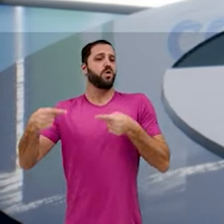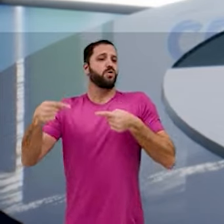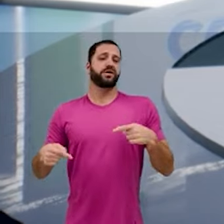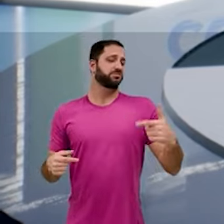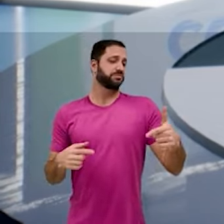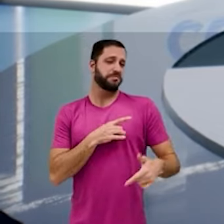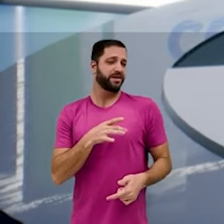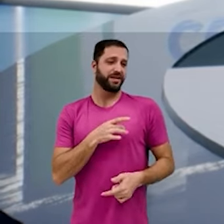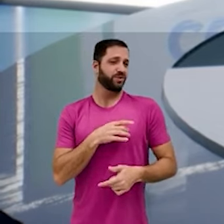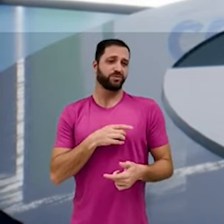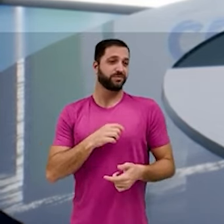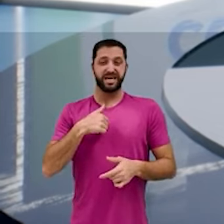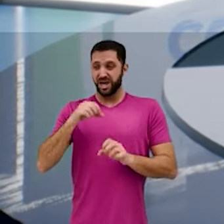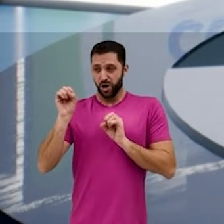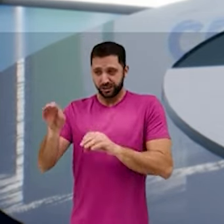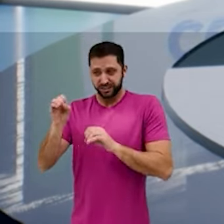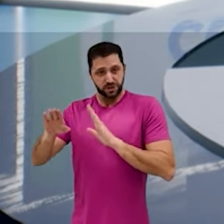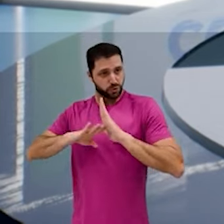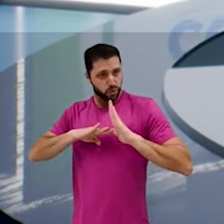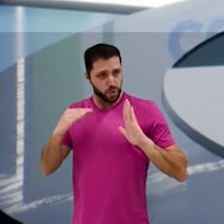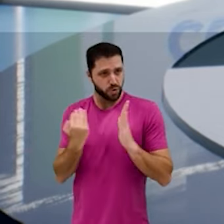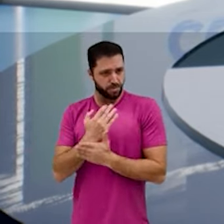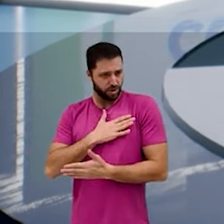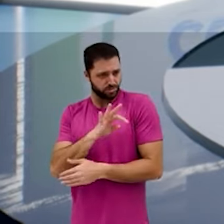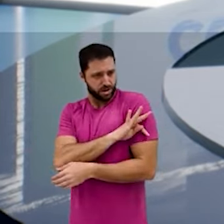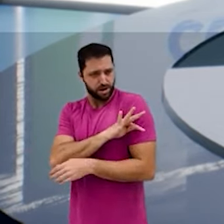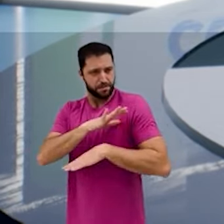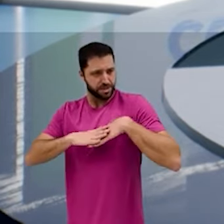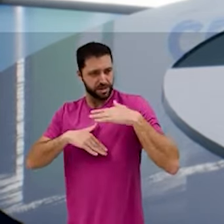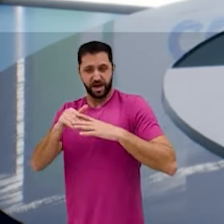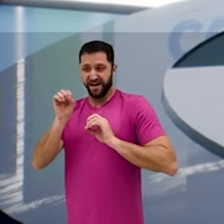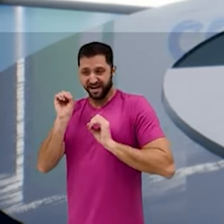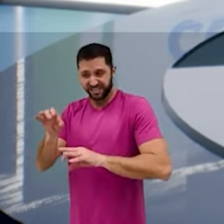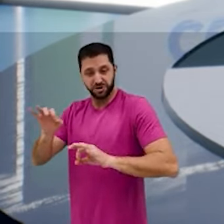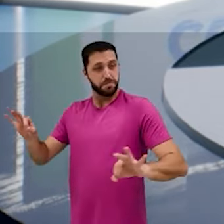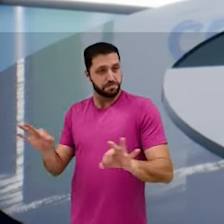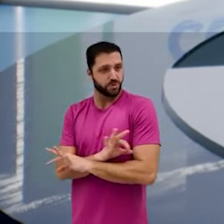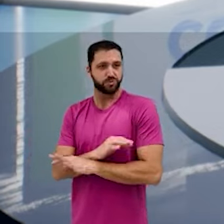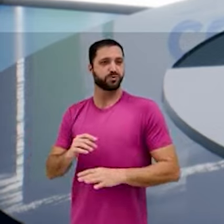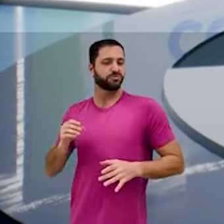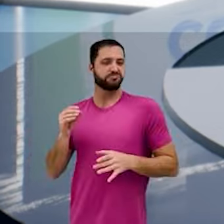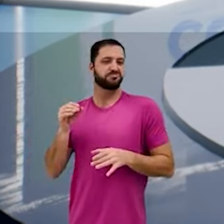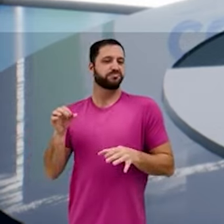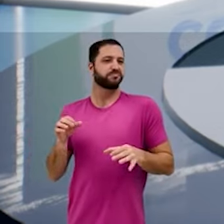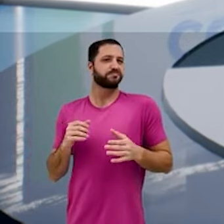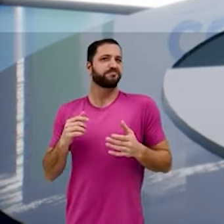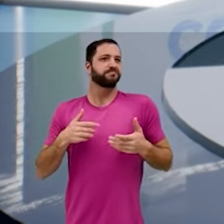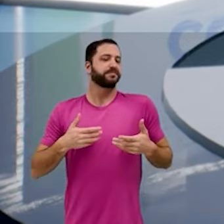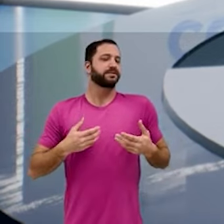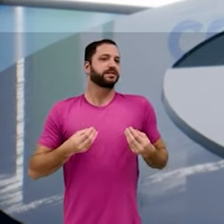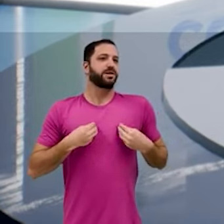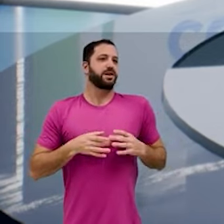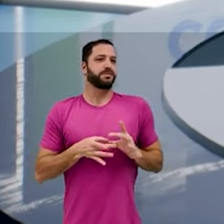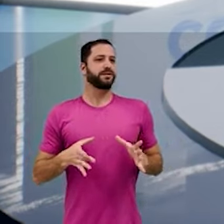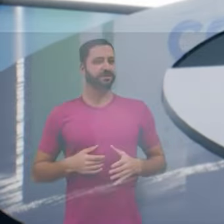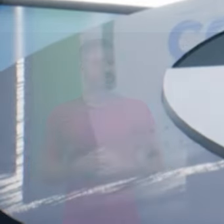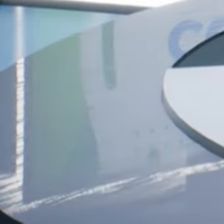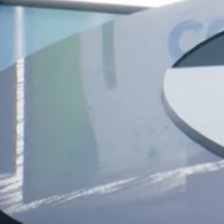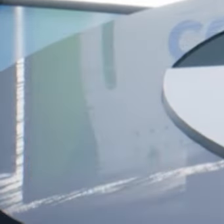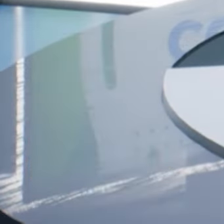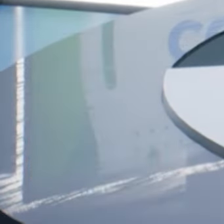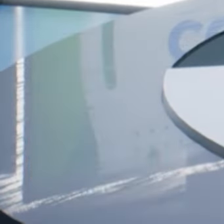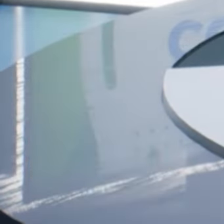de concorrência. Meu, não tenho mais medo de concorrência. Depois que eu aprendi a ensinar tudo, foi libertador para